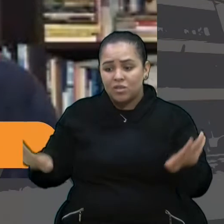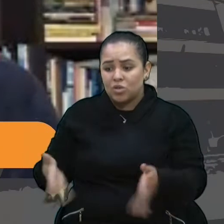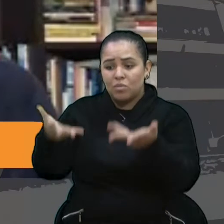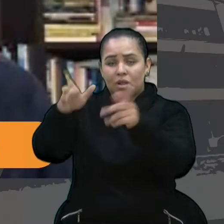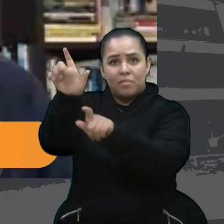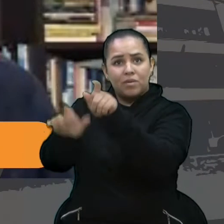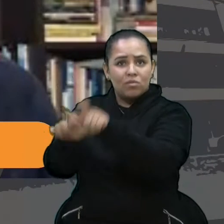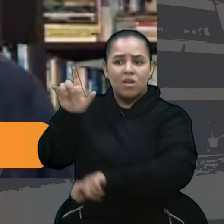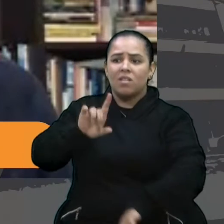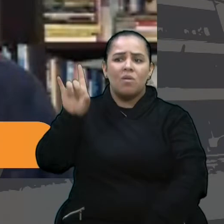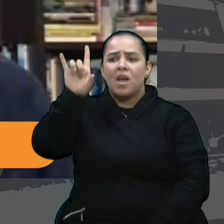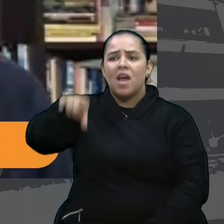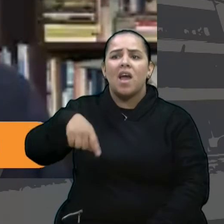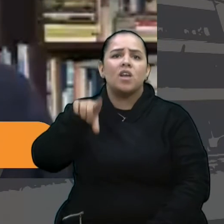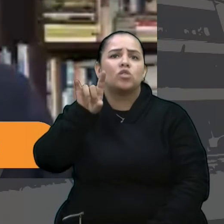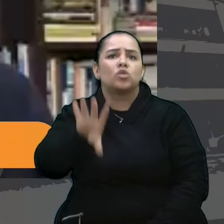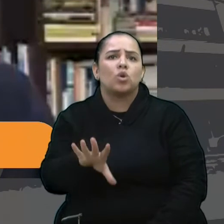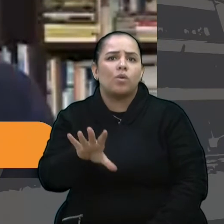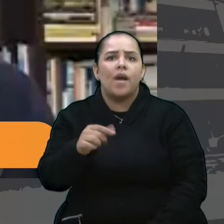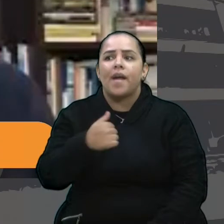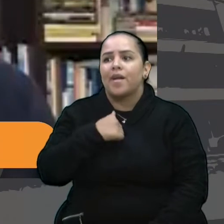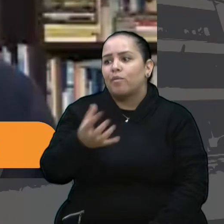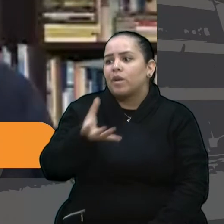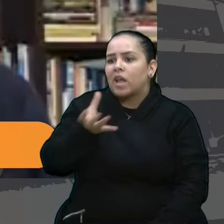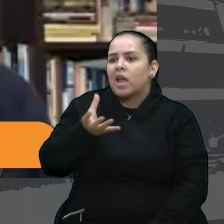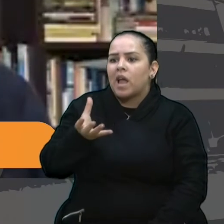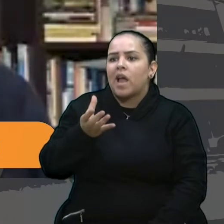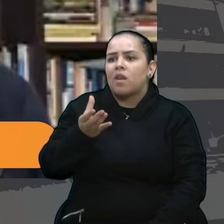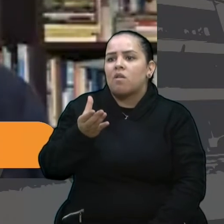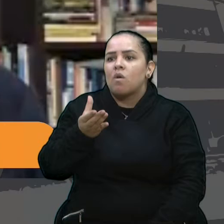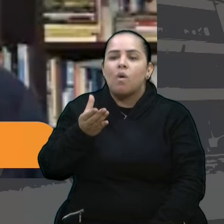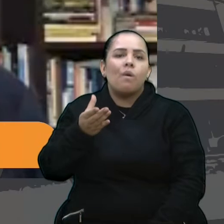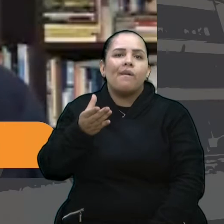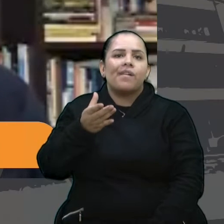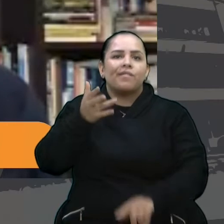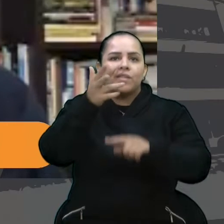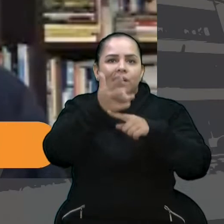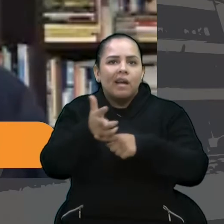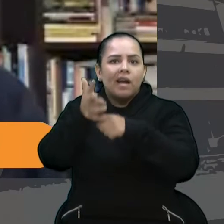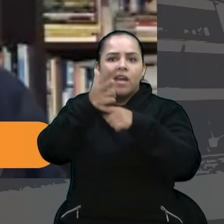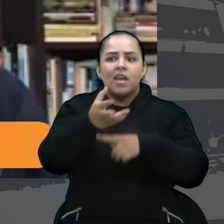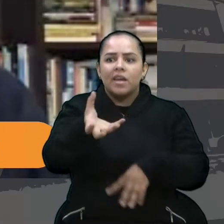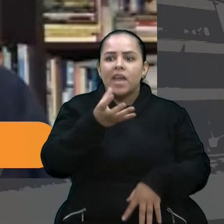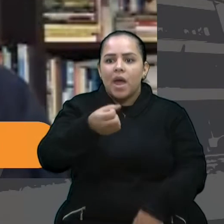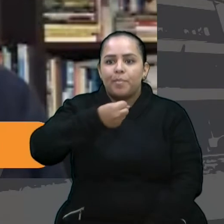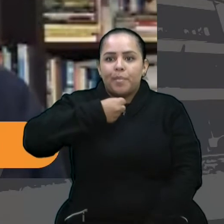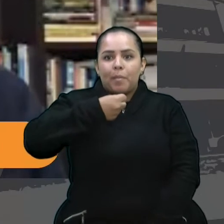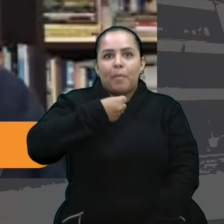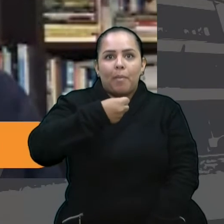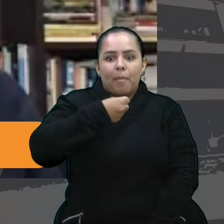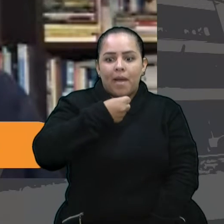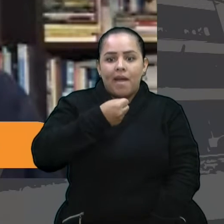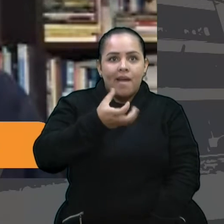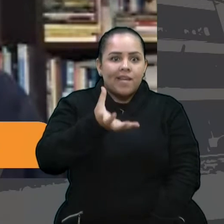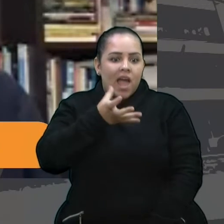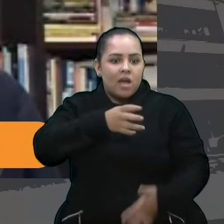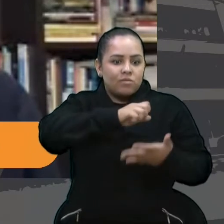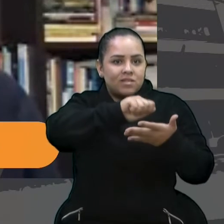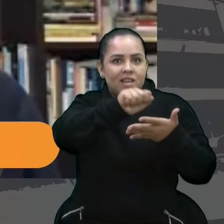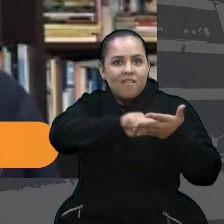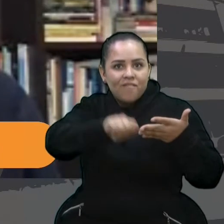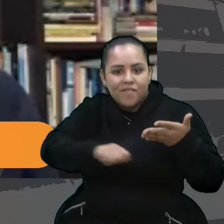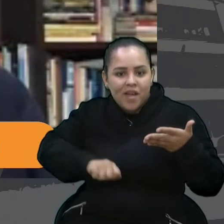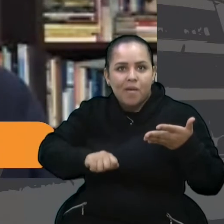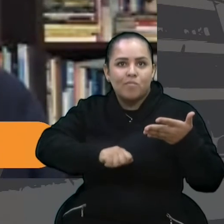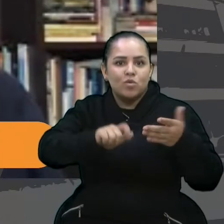só, eu quero ficar na frente de uma câmera, eu quero pegar um microfone, eu quero escrever para um jornal. Não